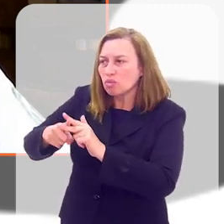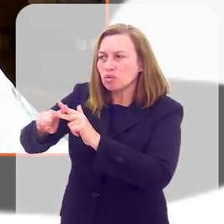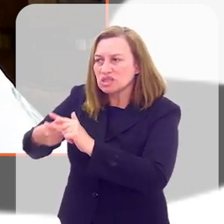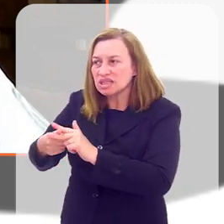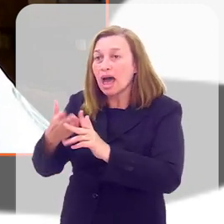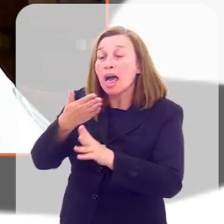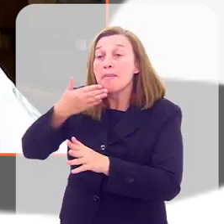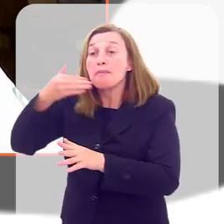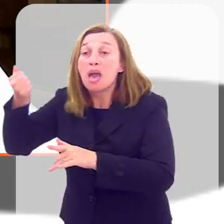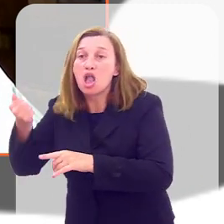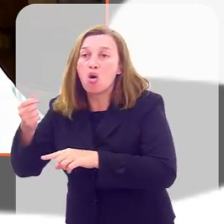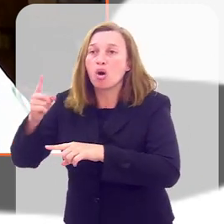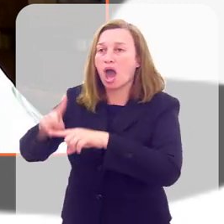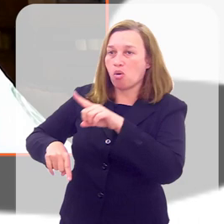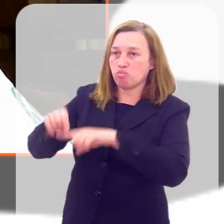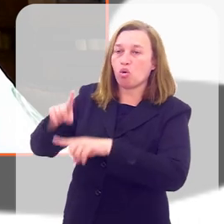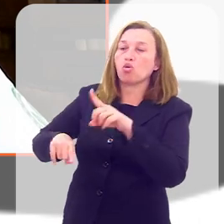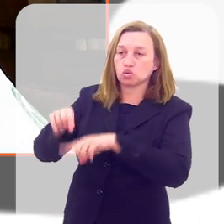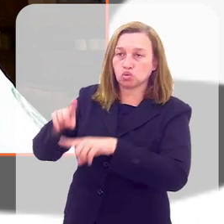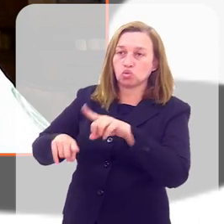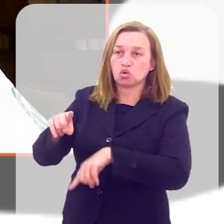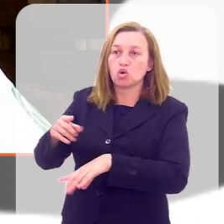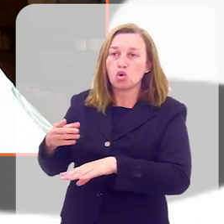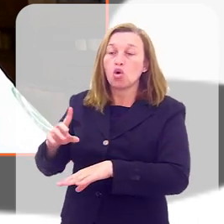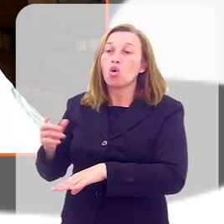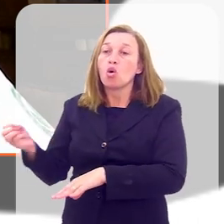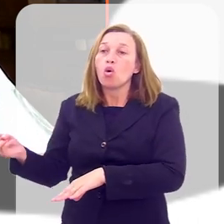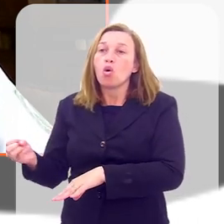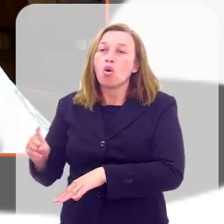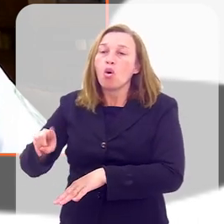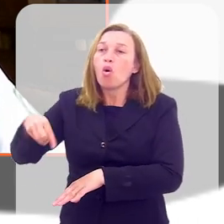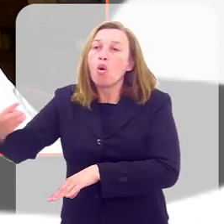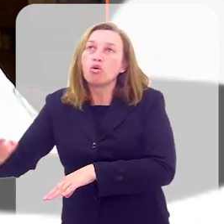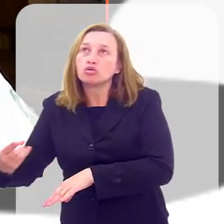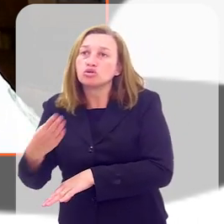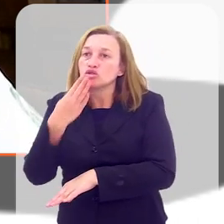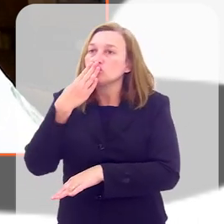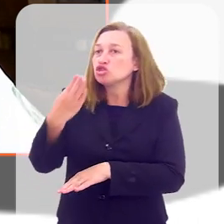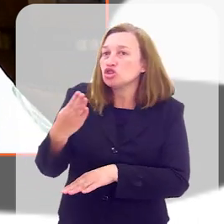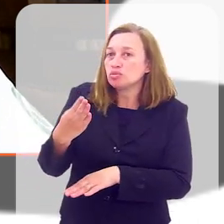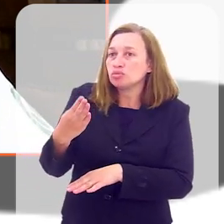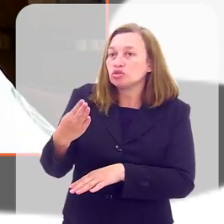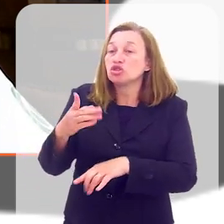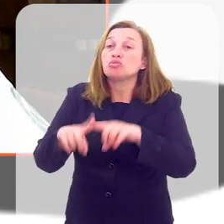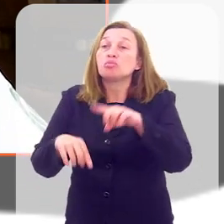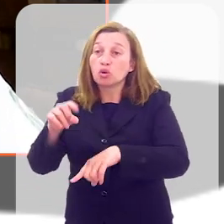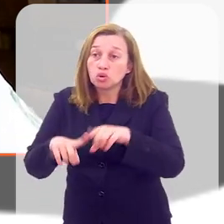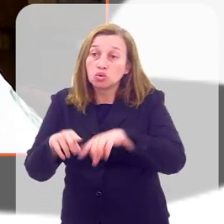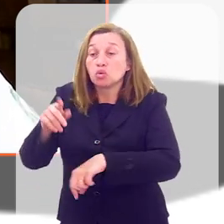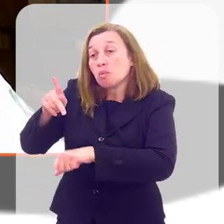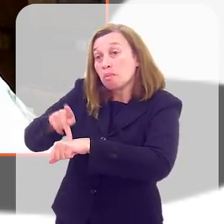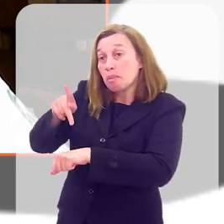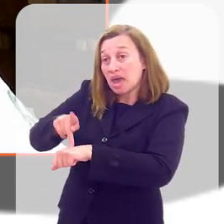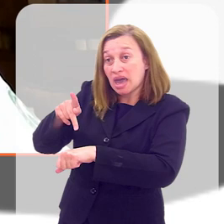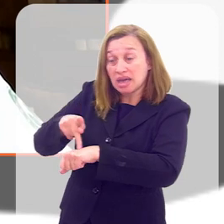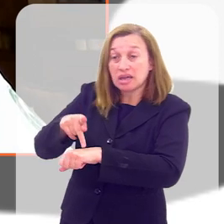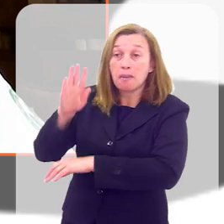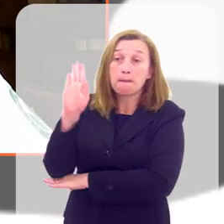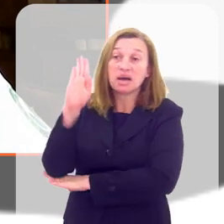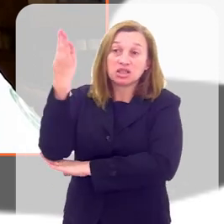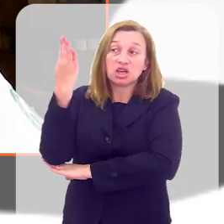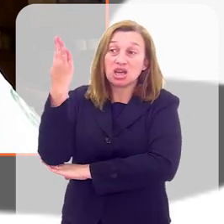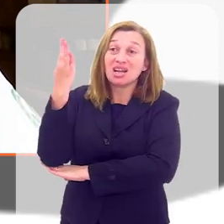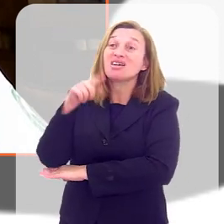para ser perene tinha uma residência de alto padrão E aí já entra outros revestimentos de madeira de pedras então